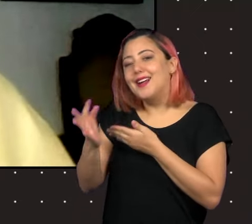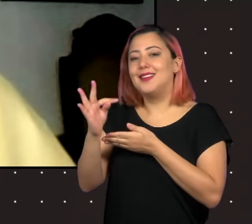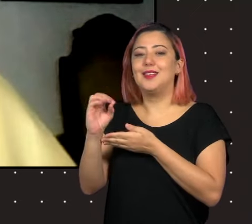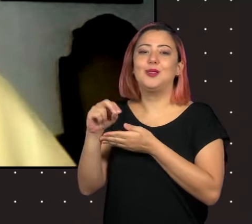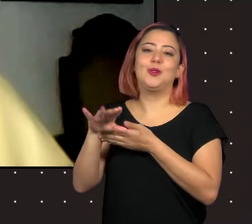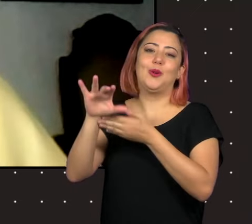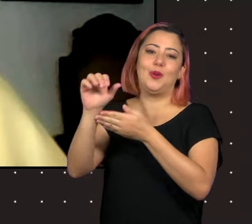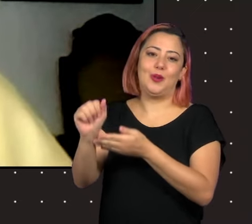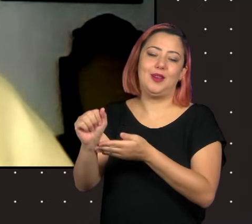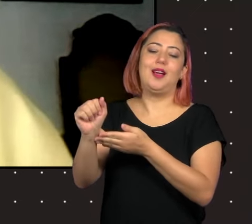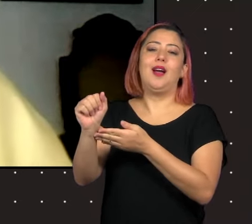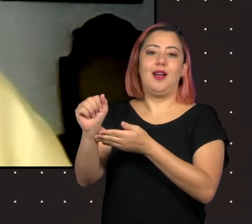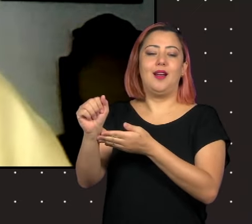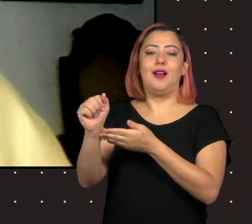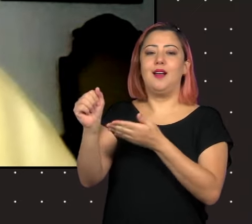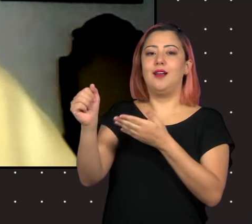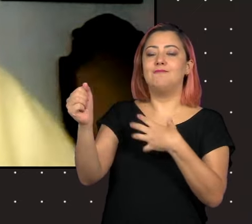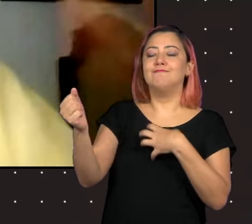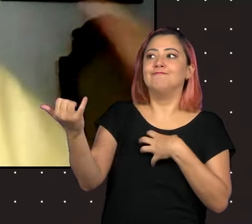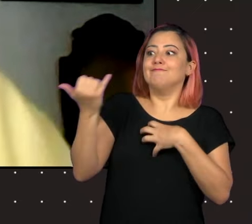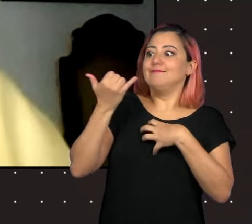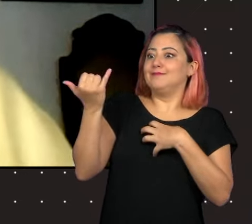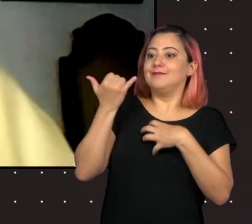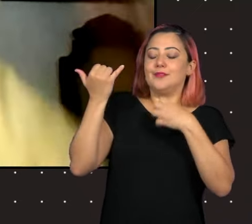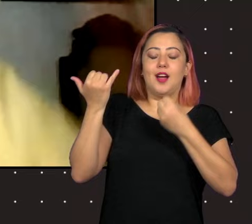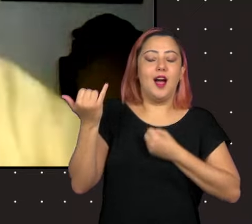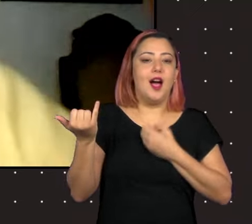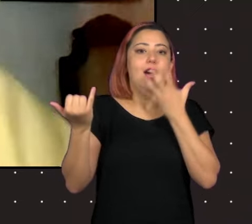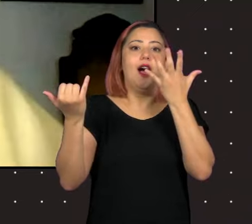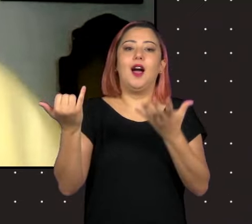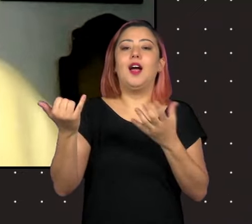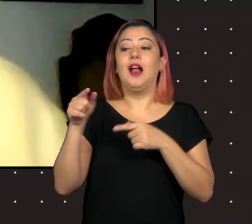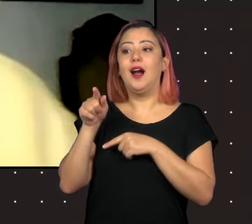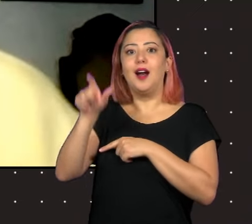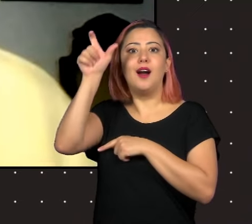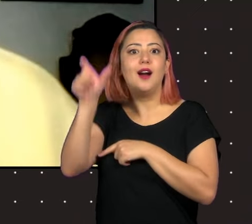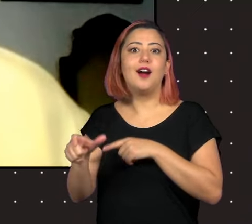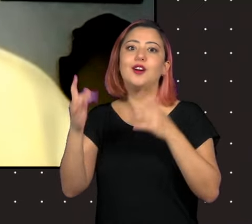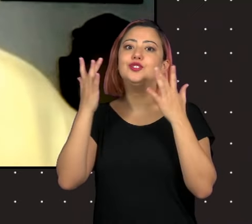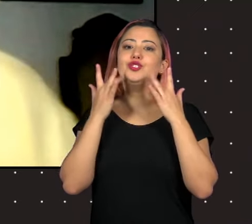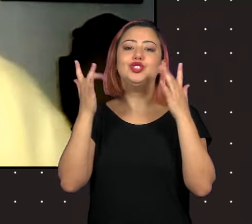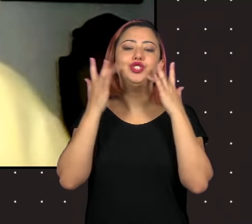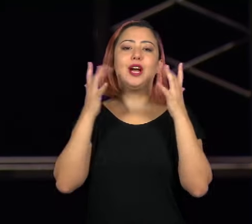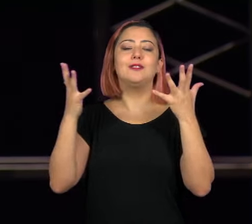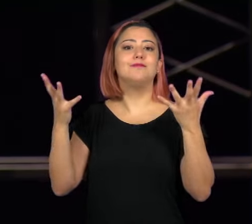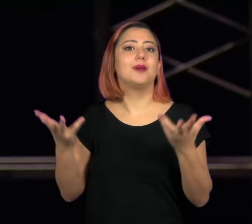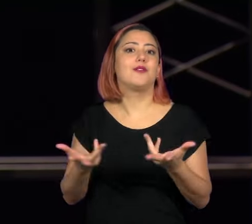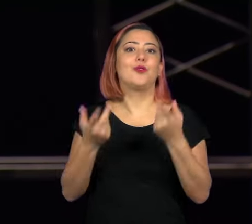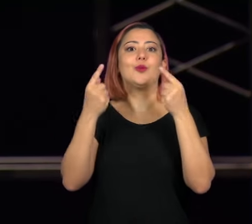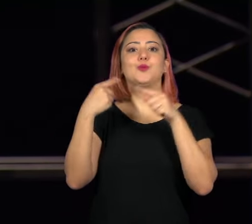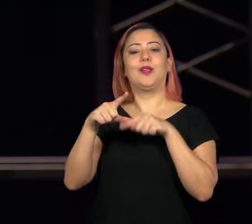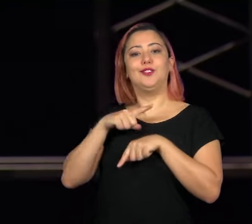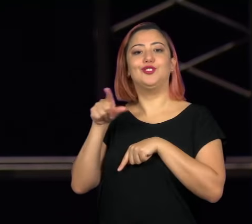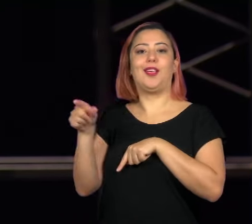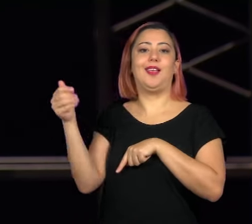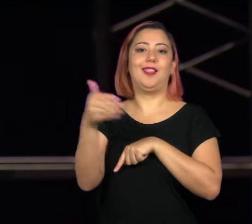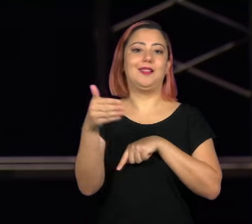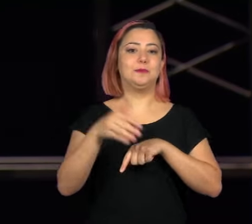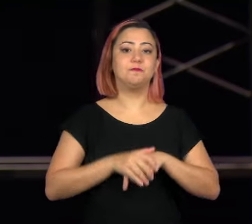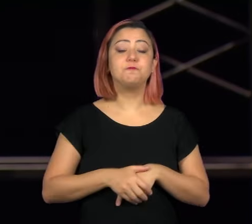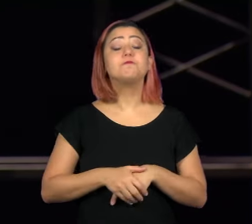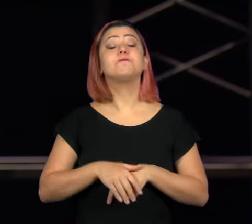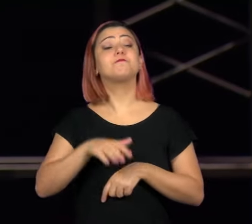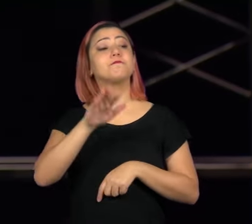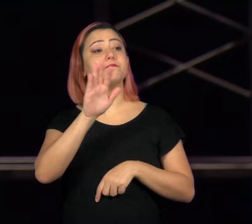Que bom que eu vivi numa época que o teatro tinha figuras como ela. Muito bom. A sua ida ao